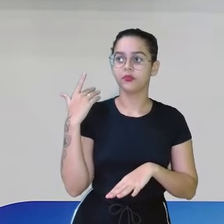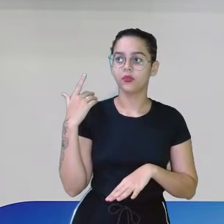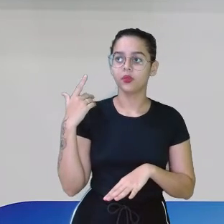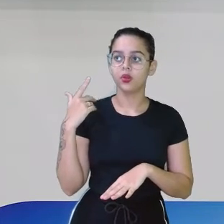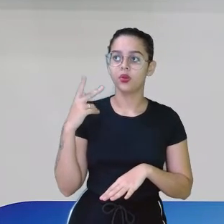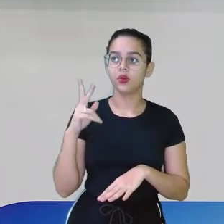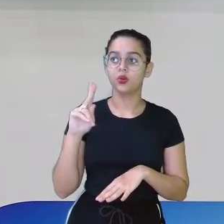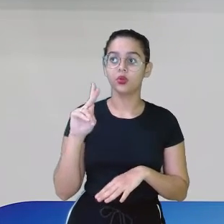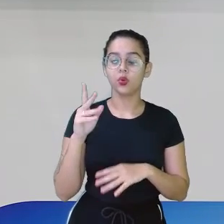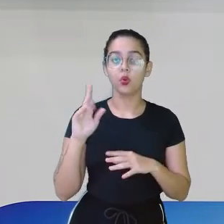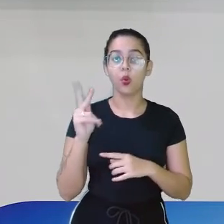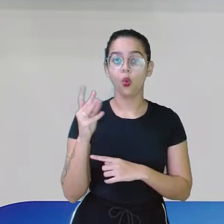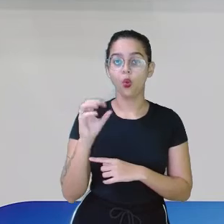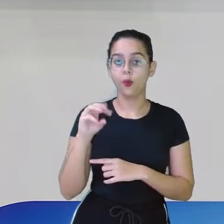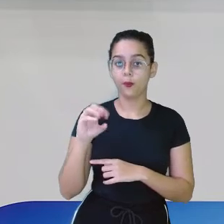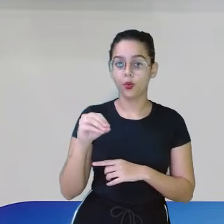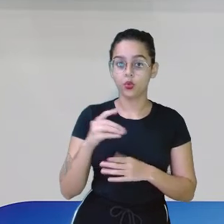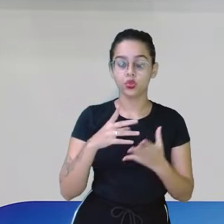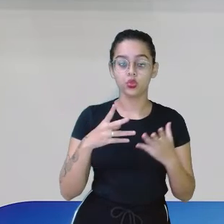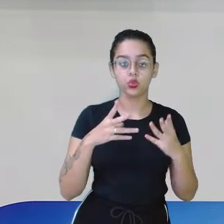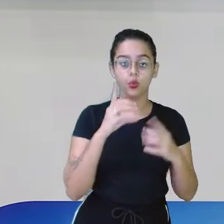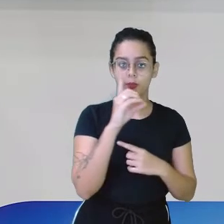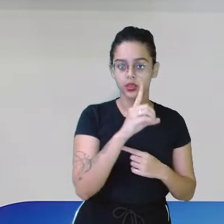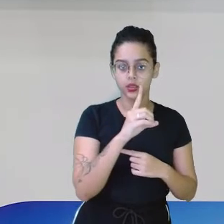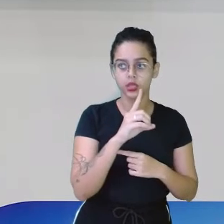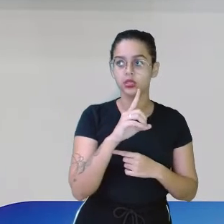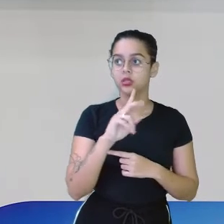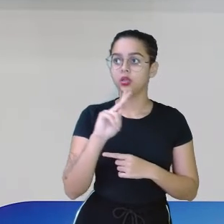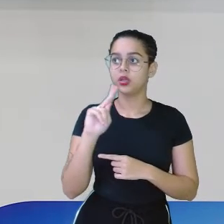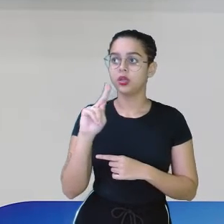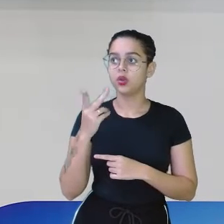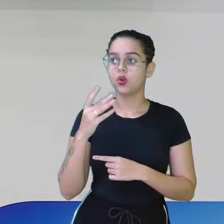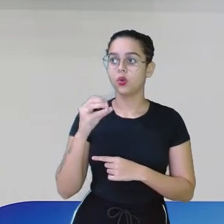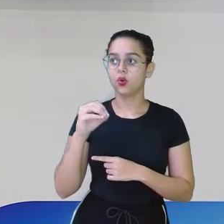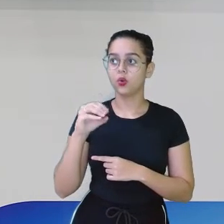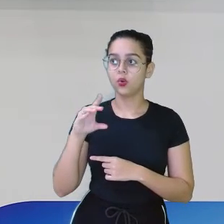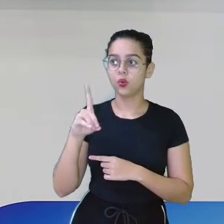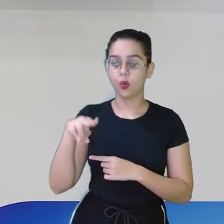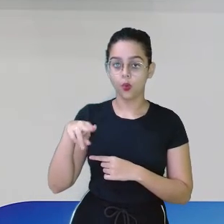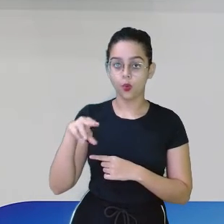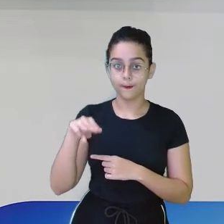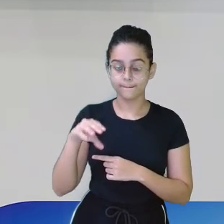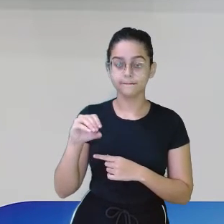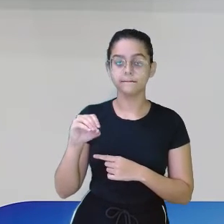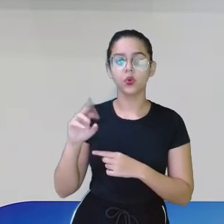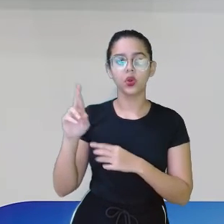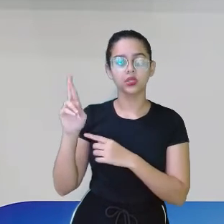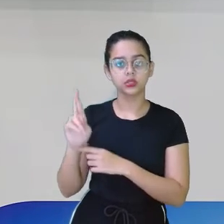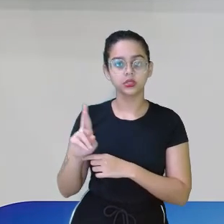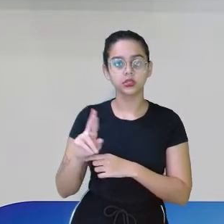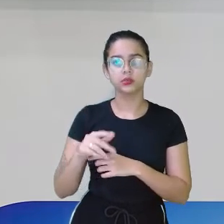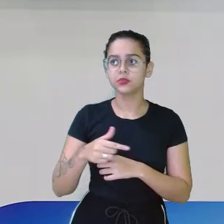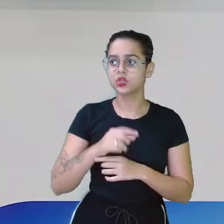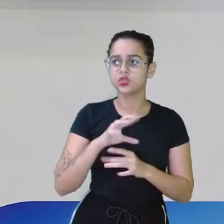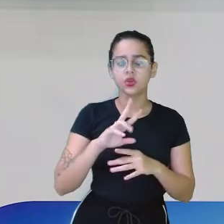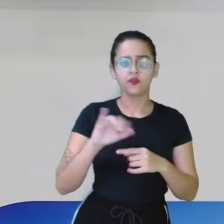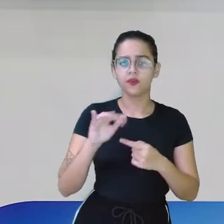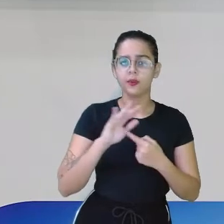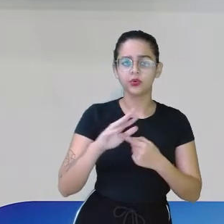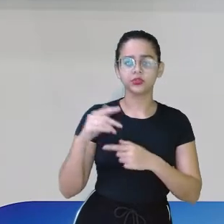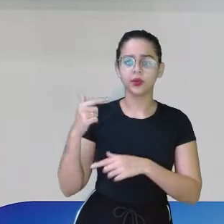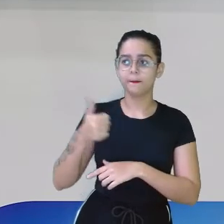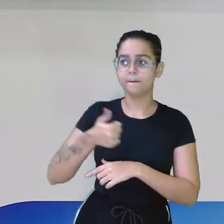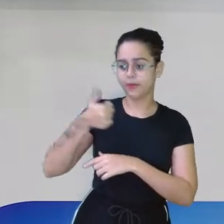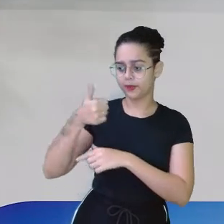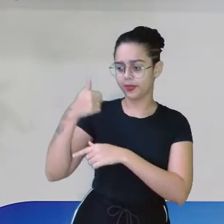dos homozigotos dominantes com homozigoto recessivo, o recessivo só vai aparecer, ó, primeira geração, em outra geração